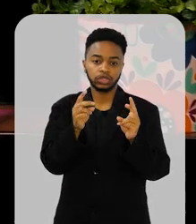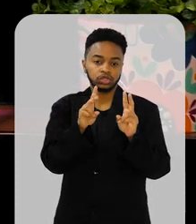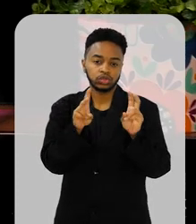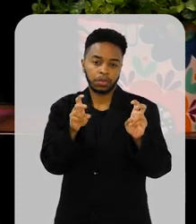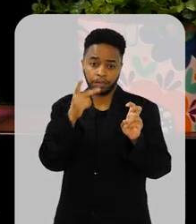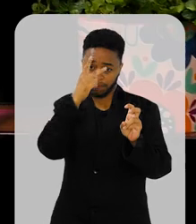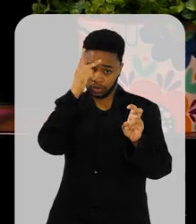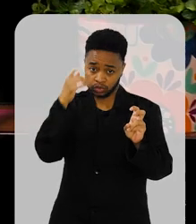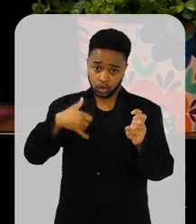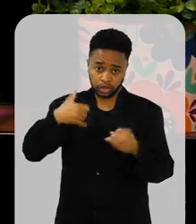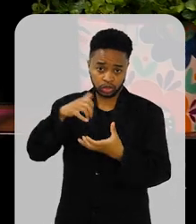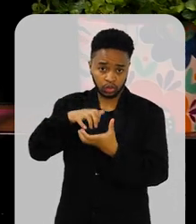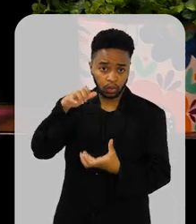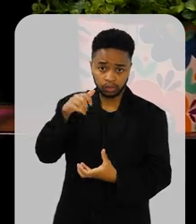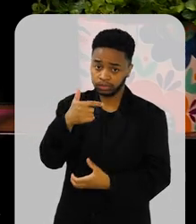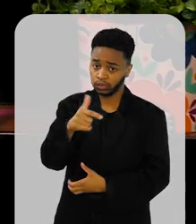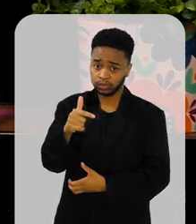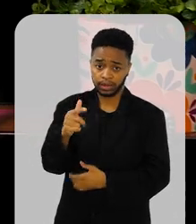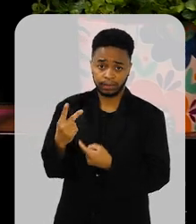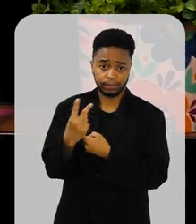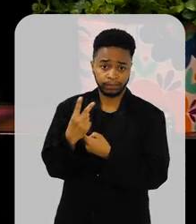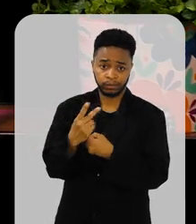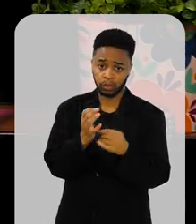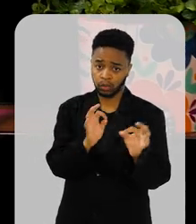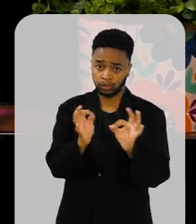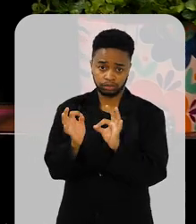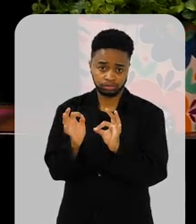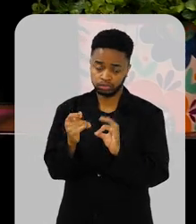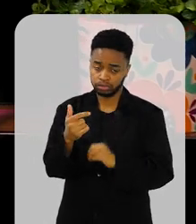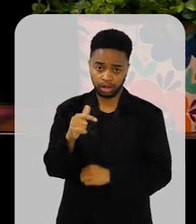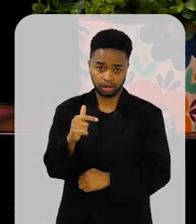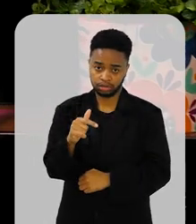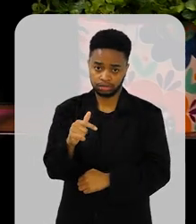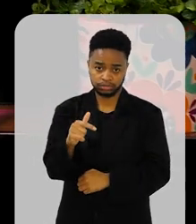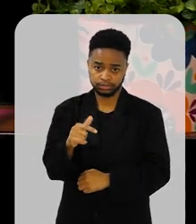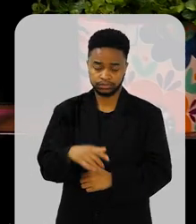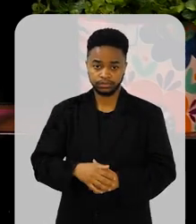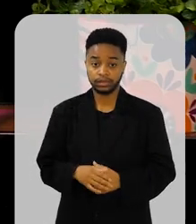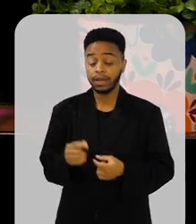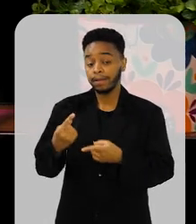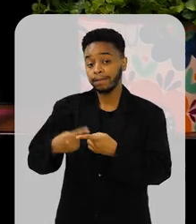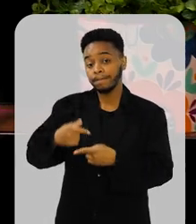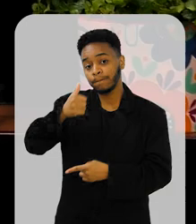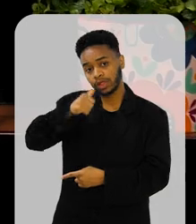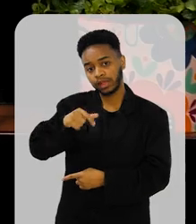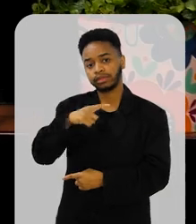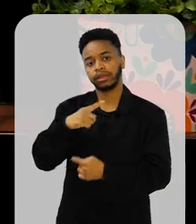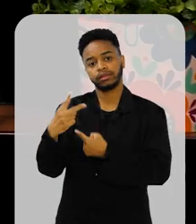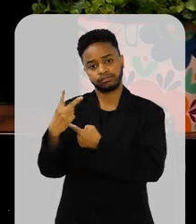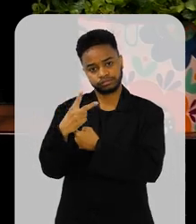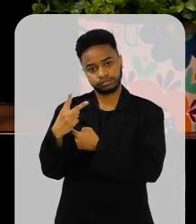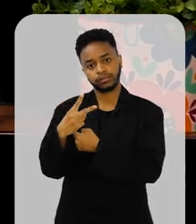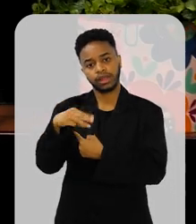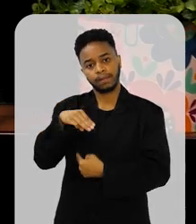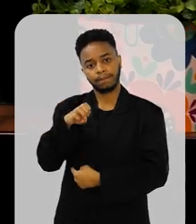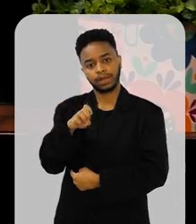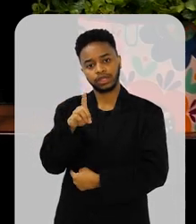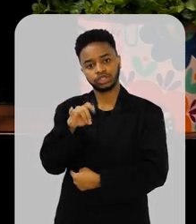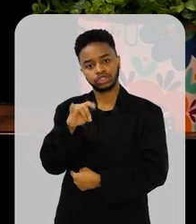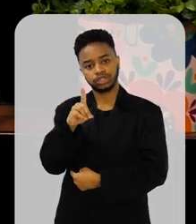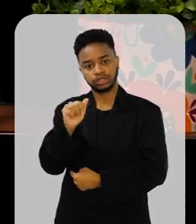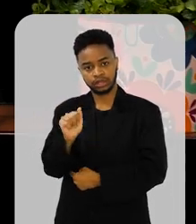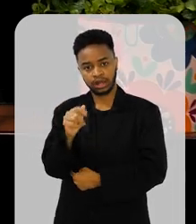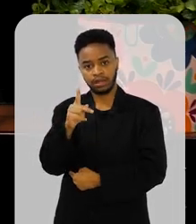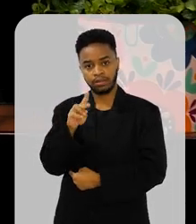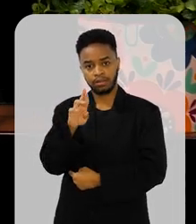as pessoas idosas não têm as medidas protetivas, né? As mulheres têm a medida